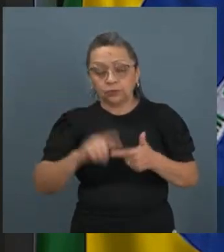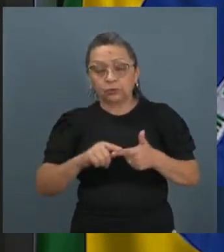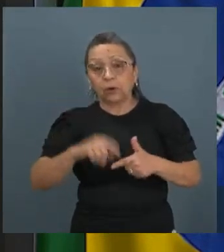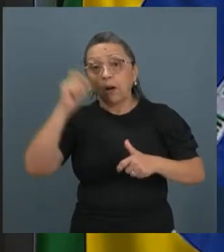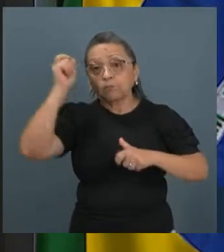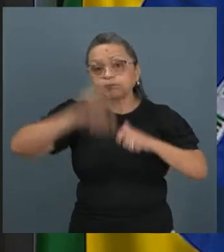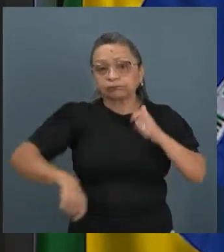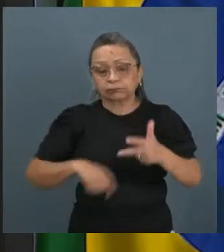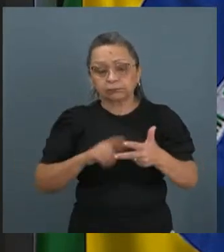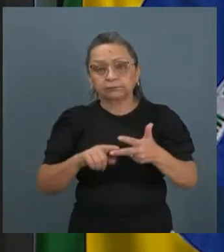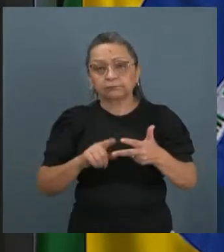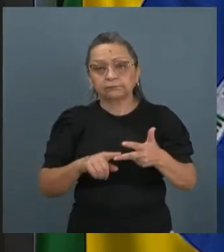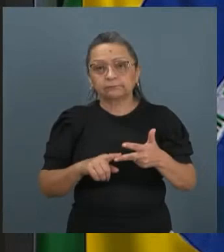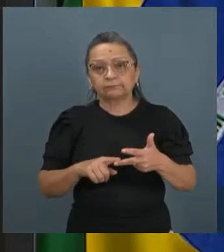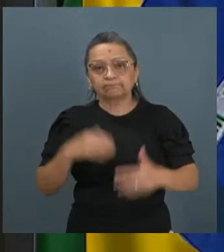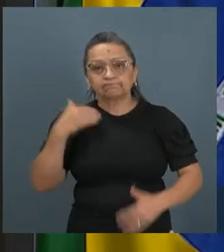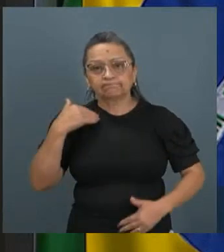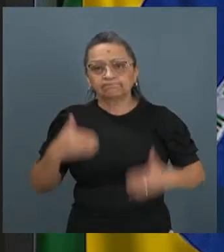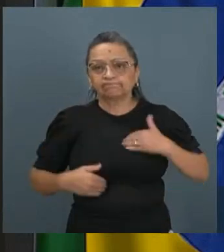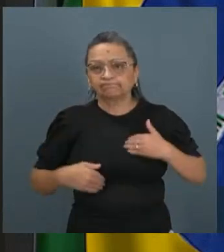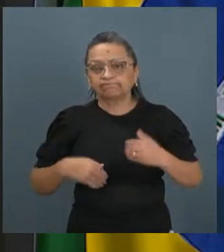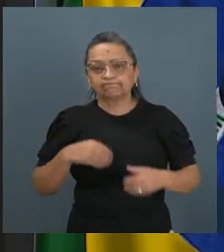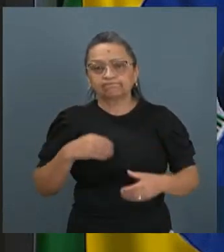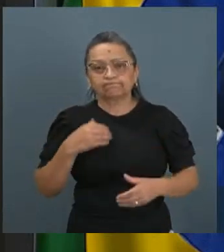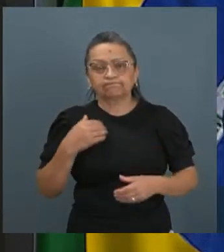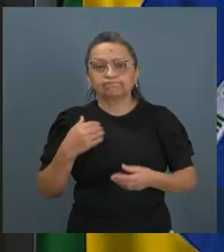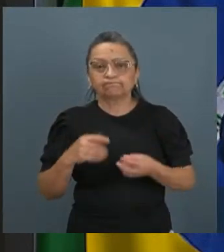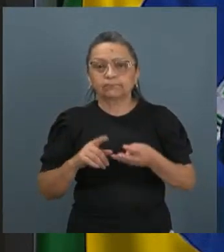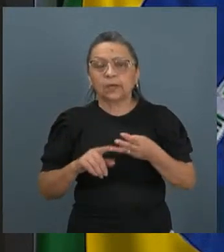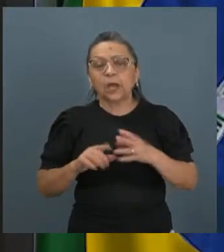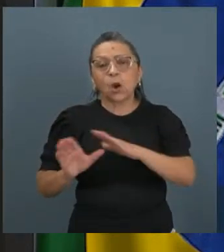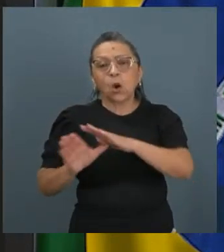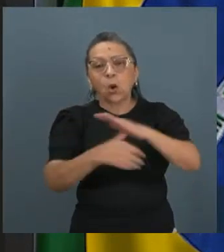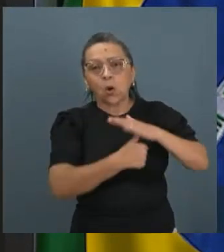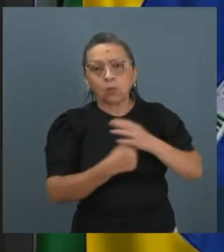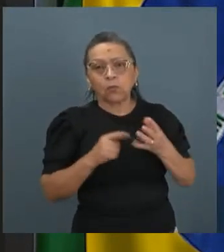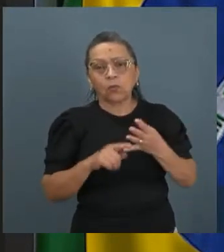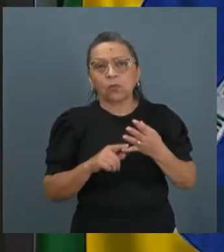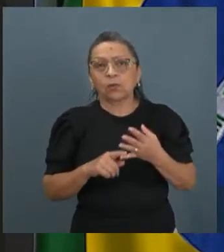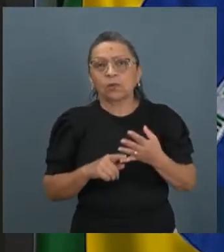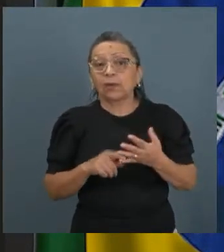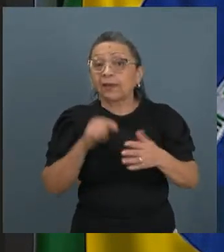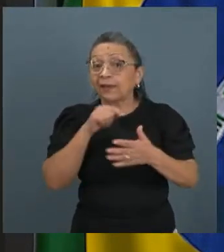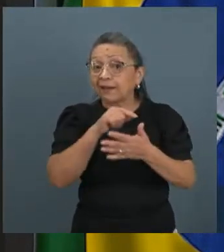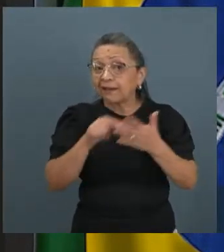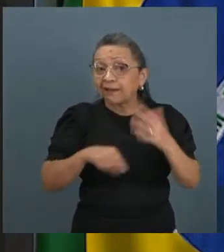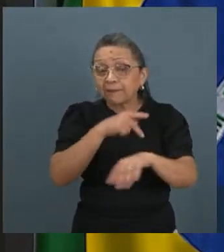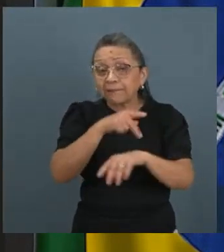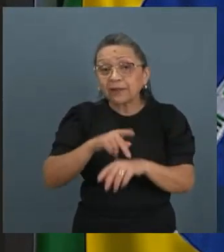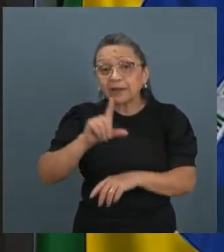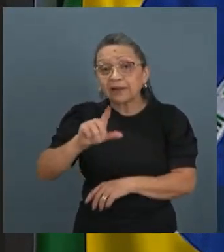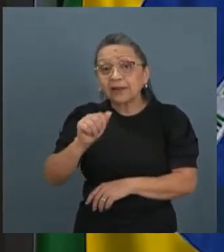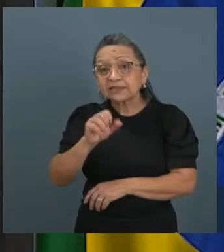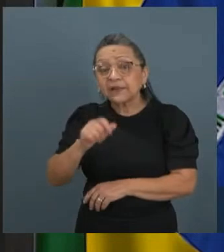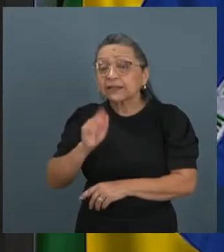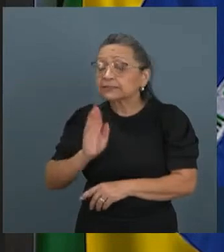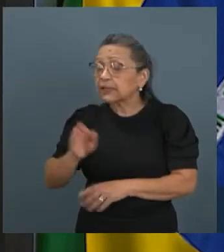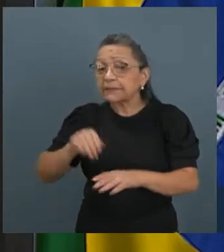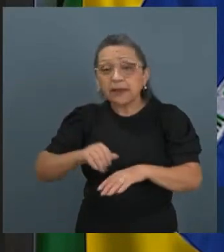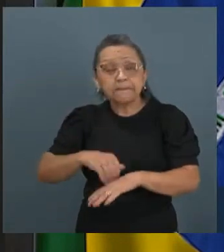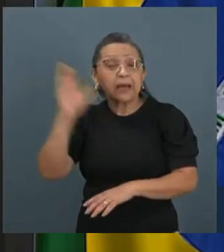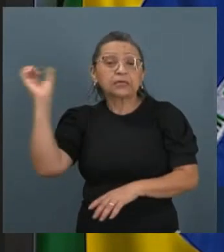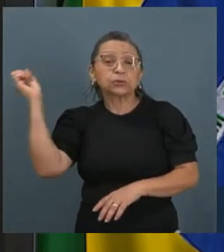estupro, lesão corporal, roubo. Las Vegas está sempre acima